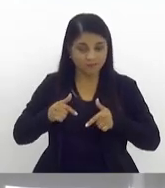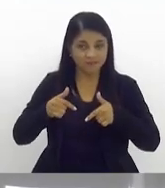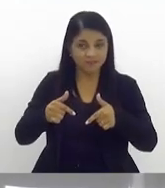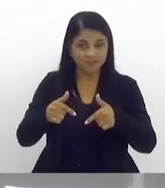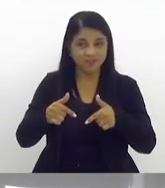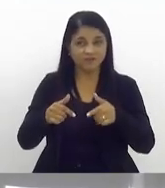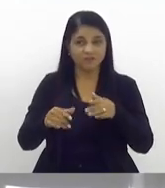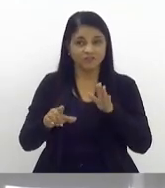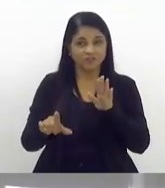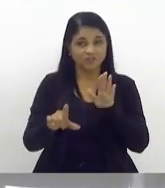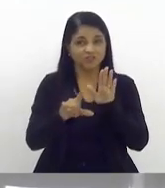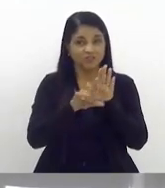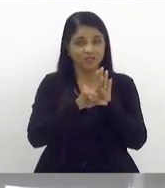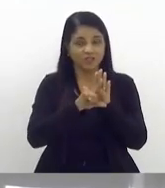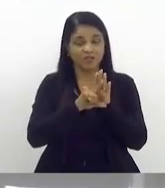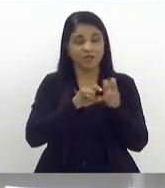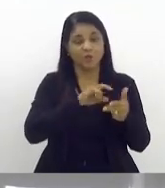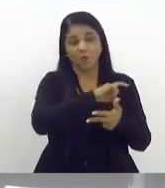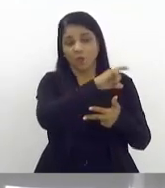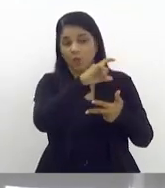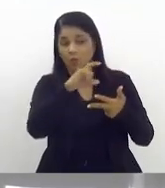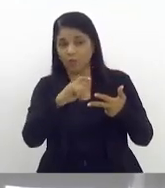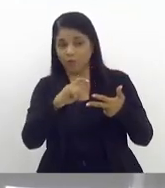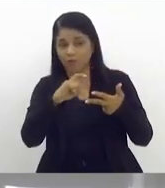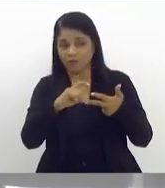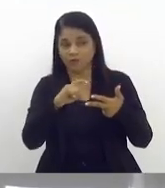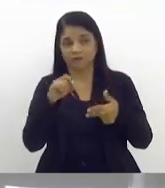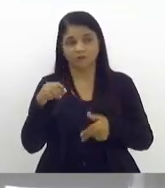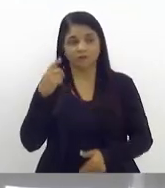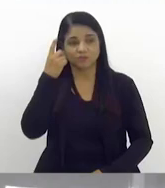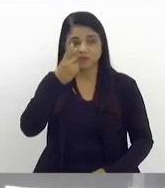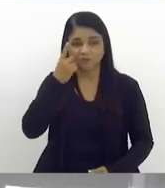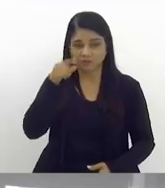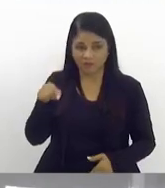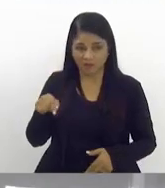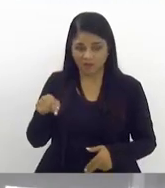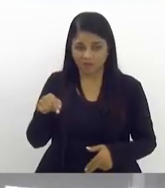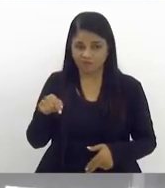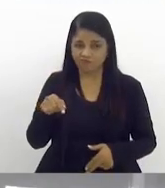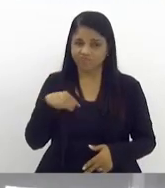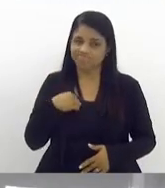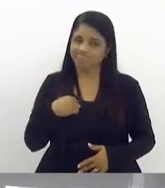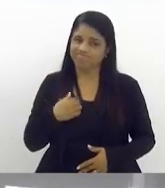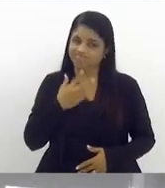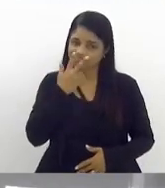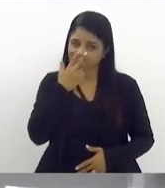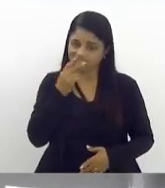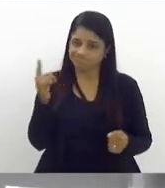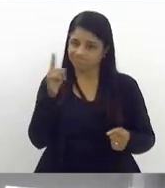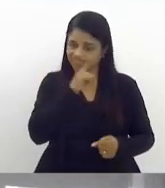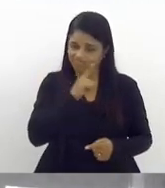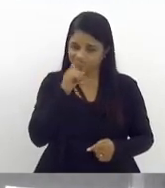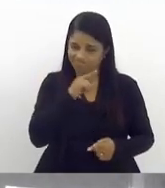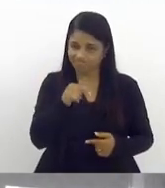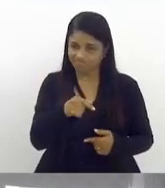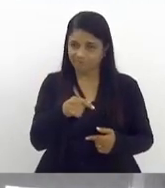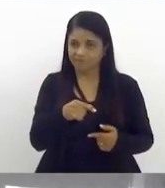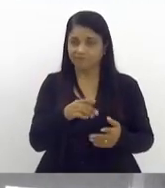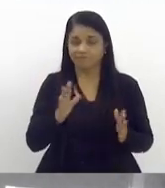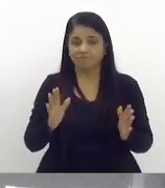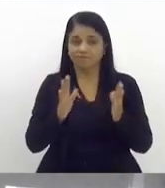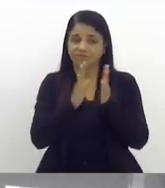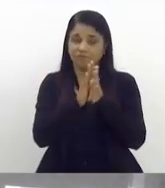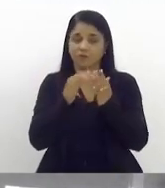Poder Executivo um desejo do legislador, aí, claramente, na minha opinião, é uma afronta. Se for autorizativa, aí até cabe o